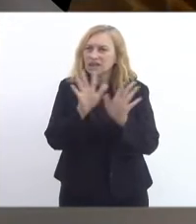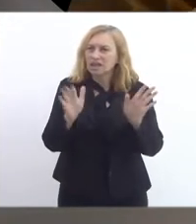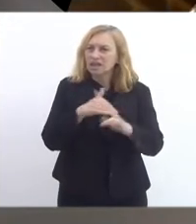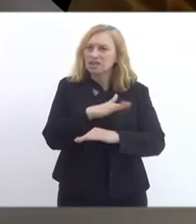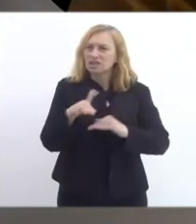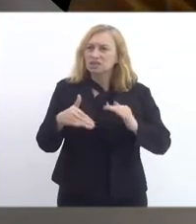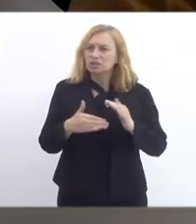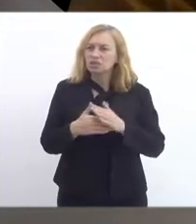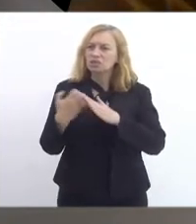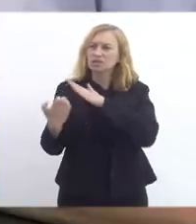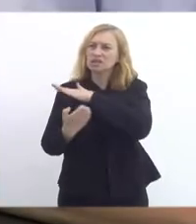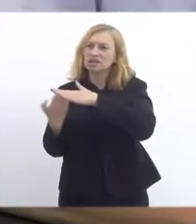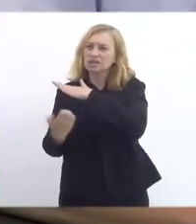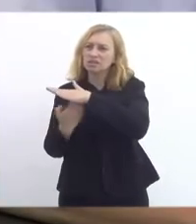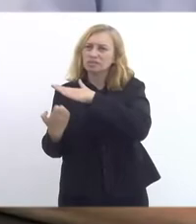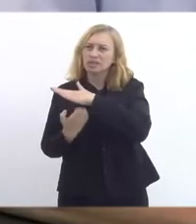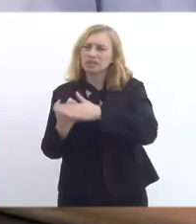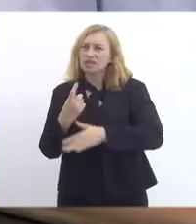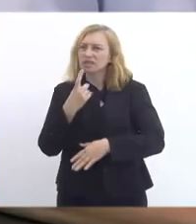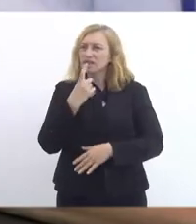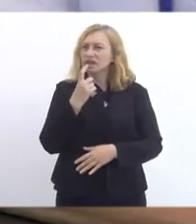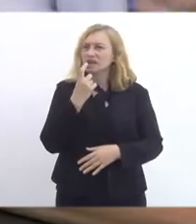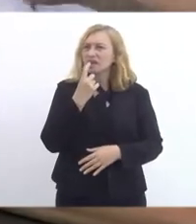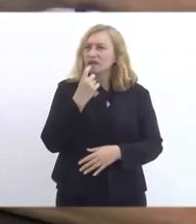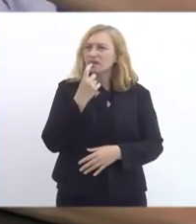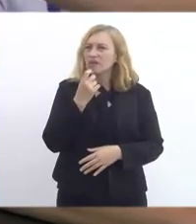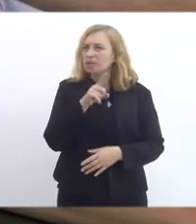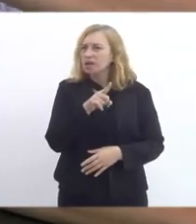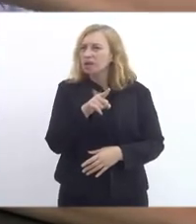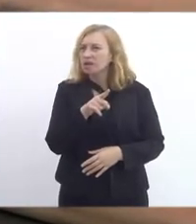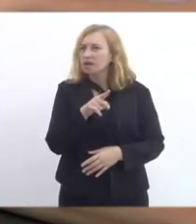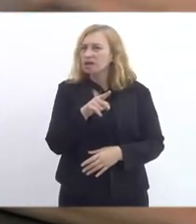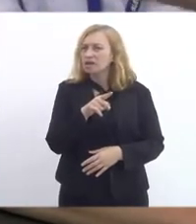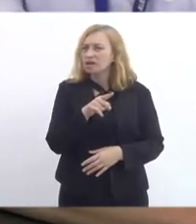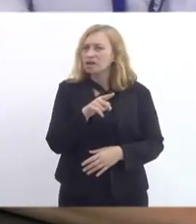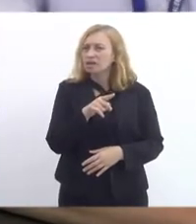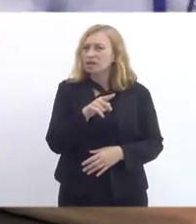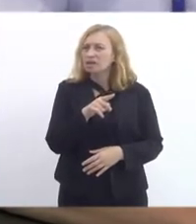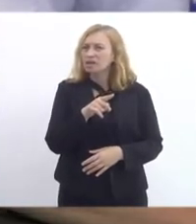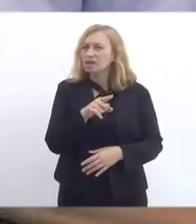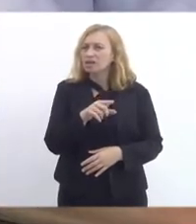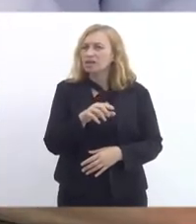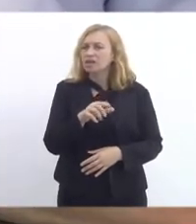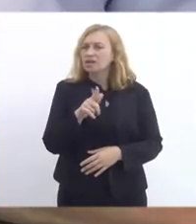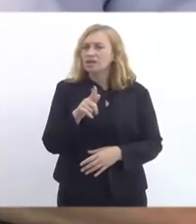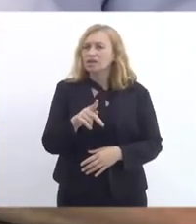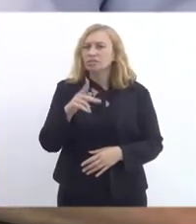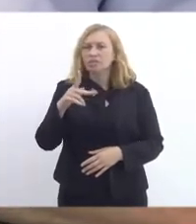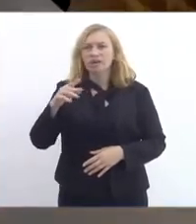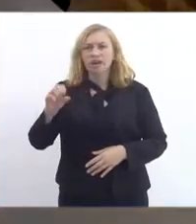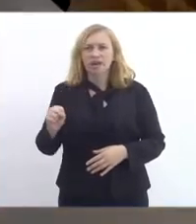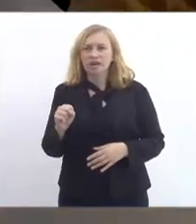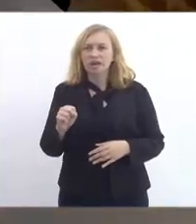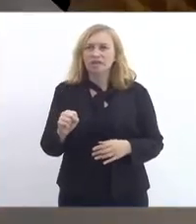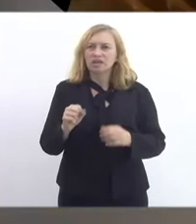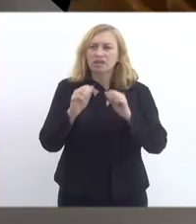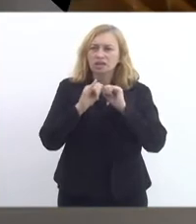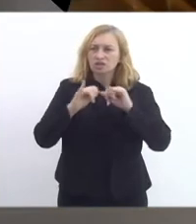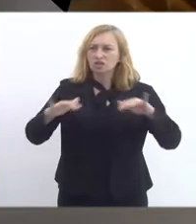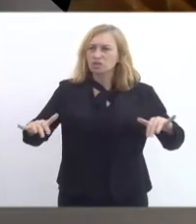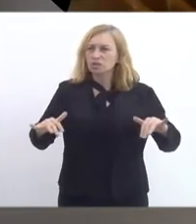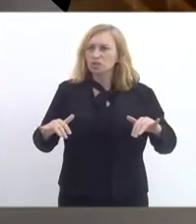as empresas... É que está em vermelho, não é? Alternativos têm um GPS que as mesmas divulguem o número de